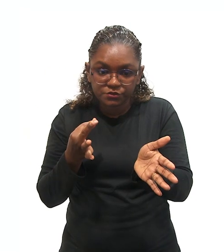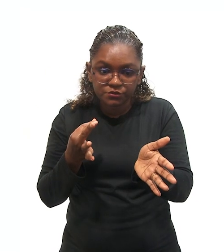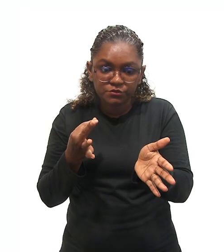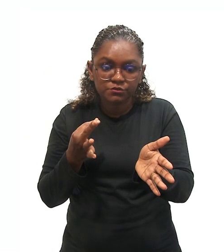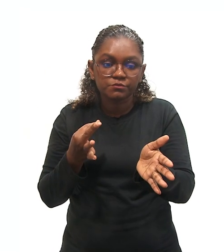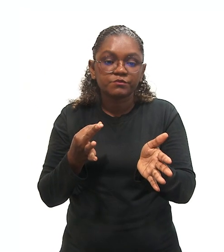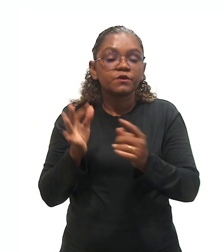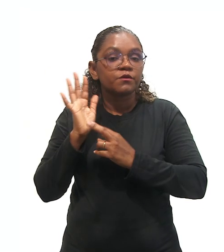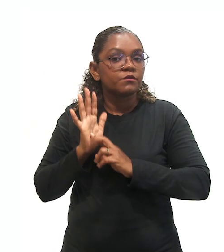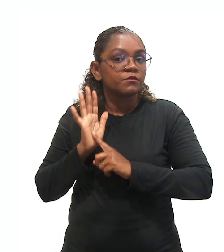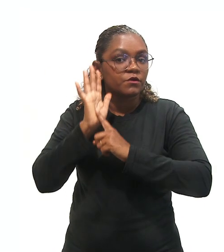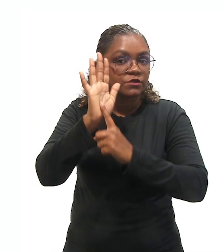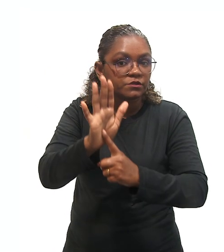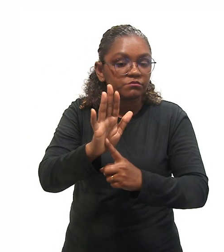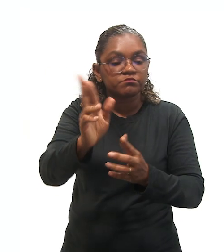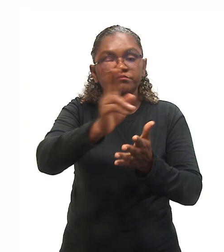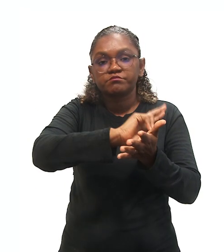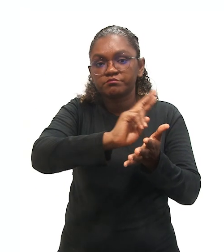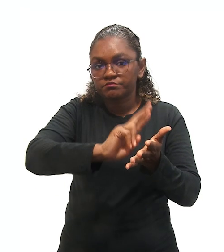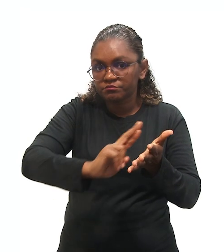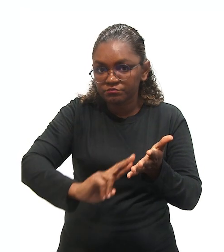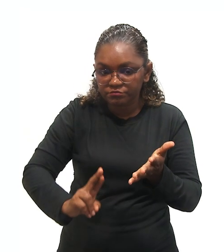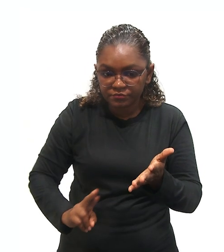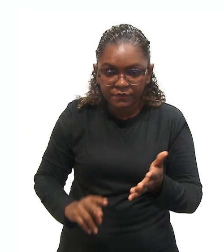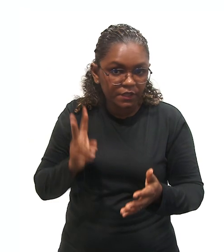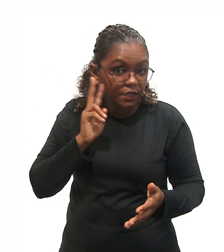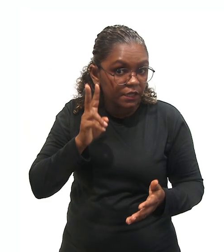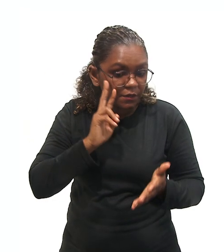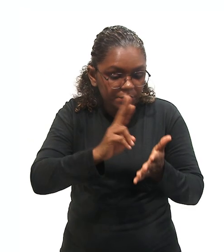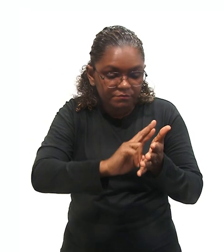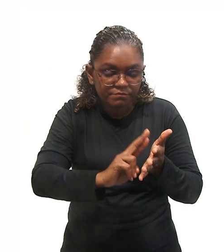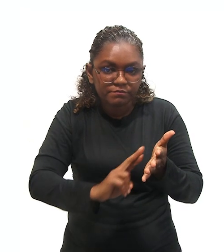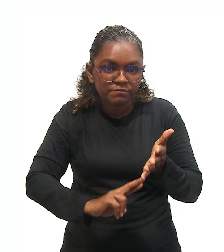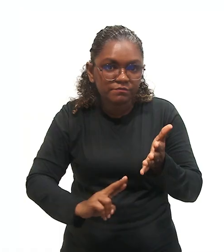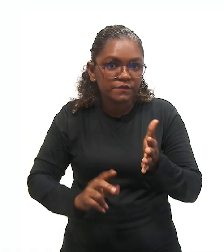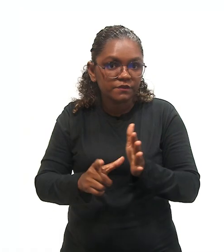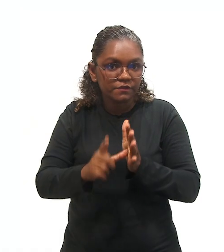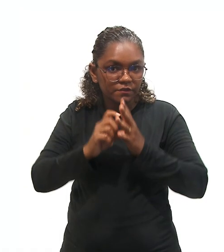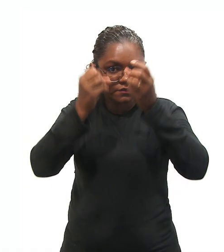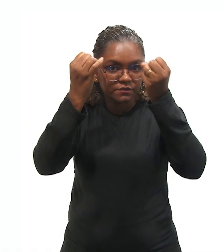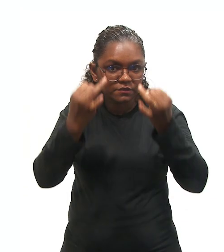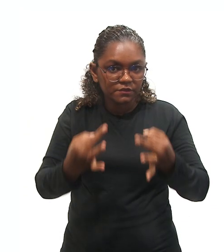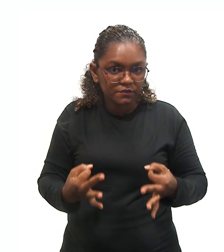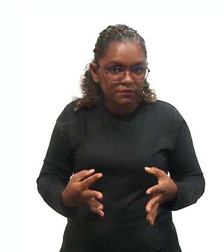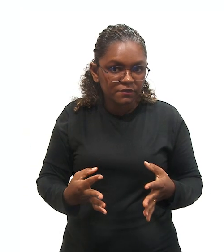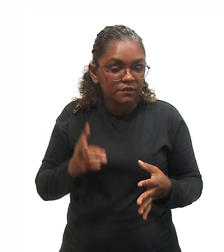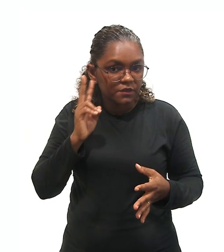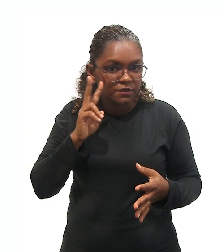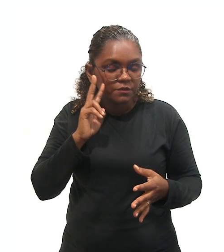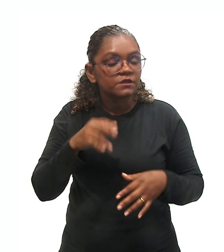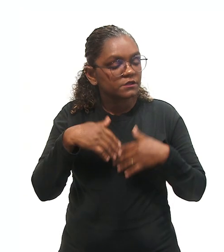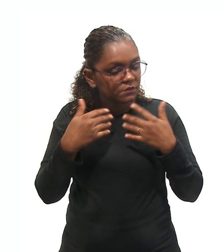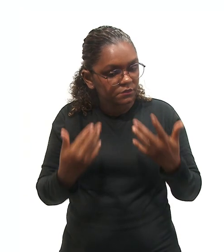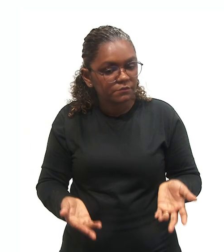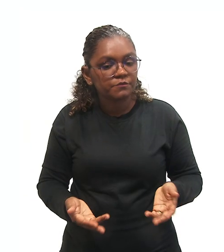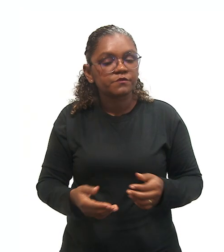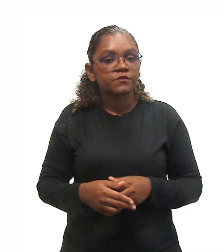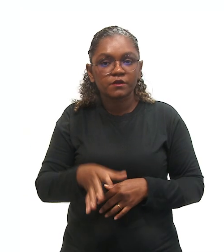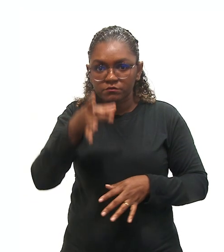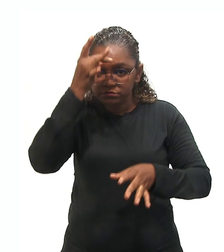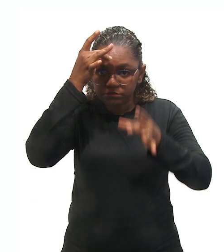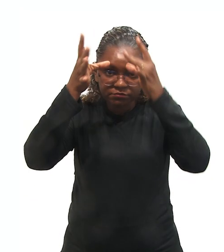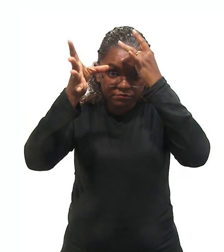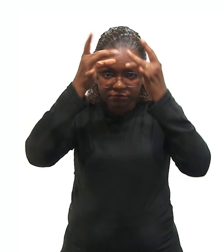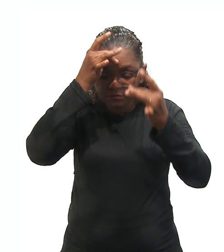registro, demonstrações e relatórios. Lembra dos relatórios que eu falei para vocês decorarem as siglas lá? Então,